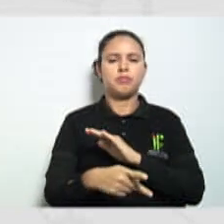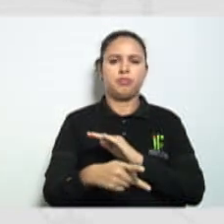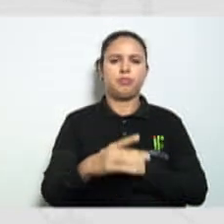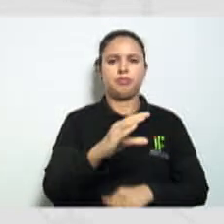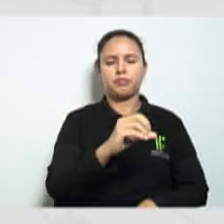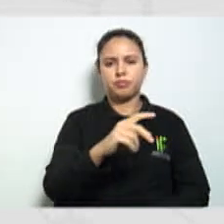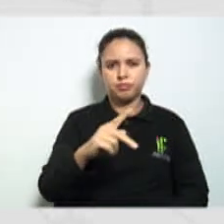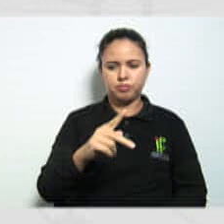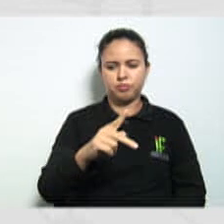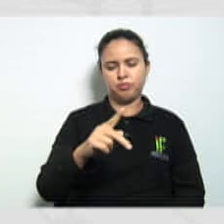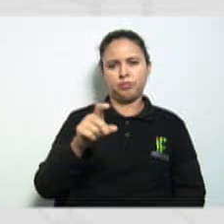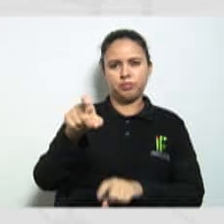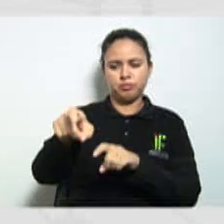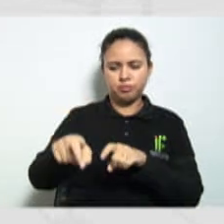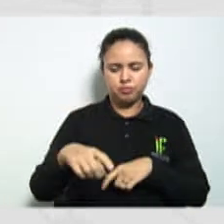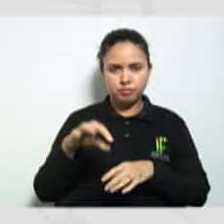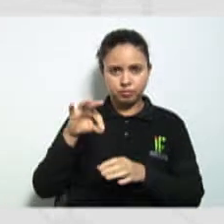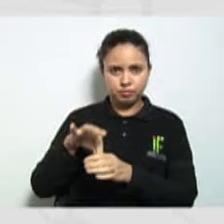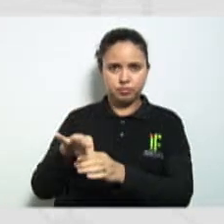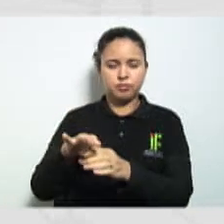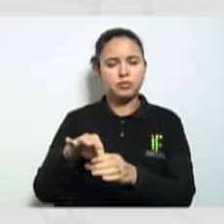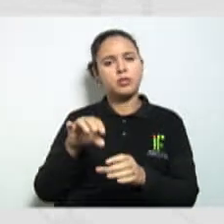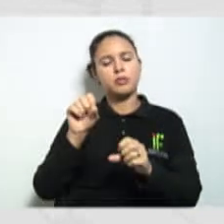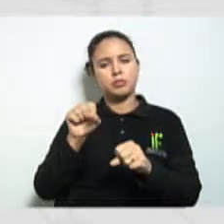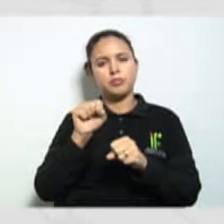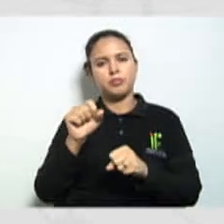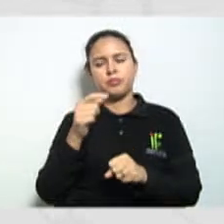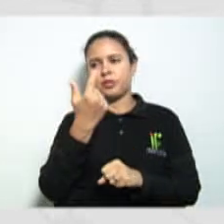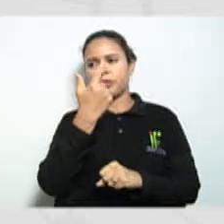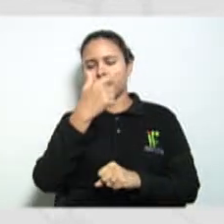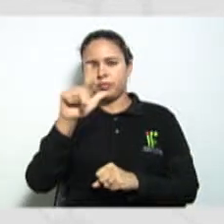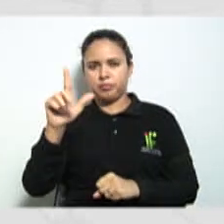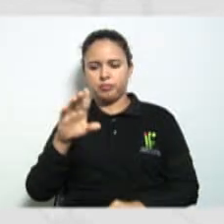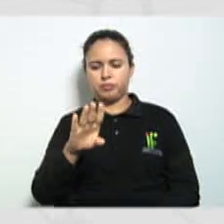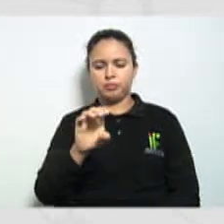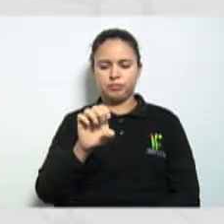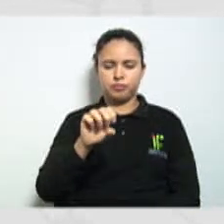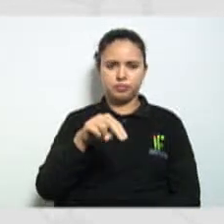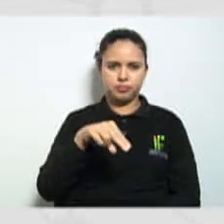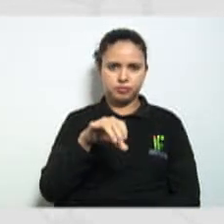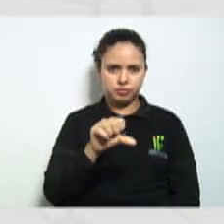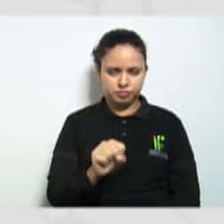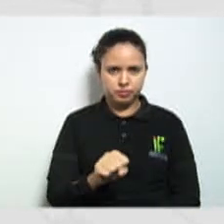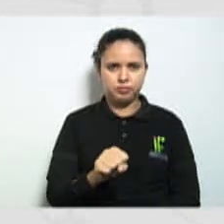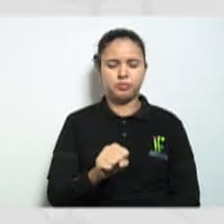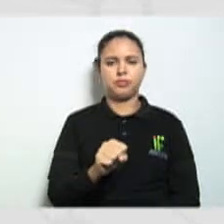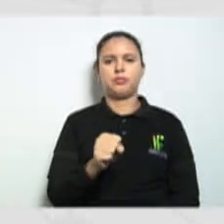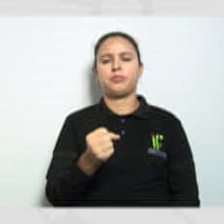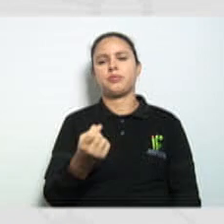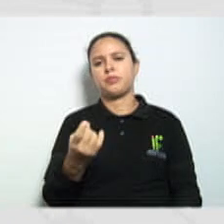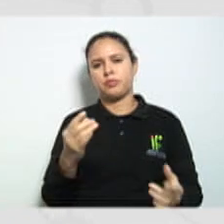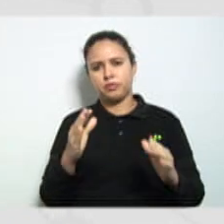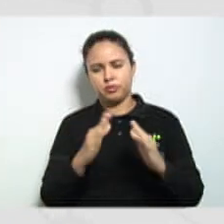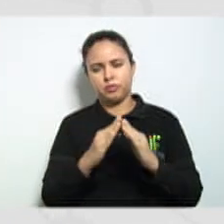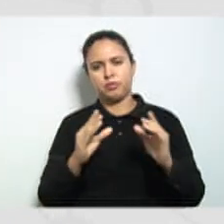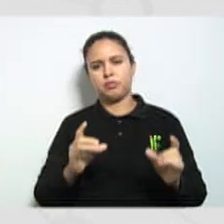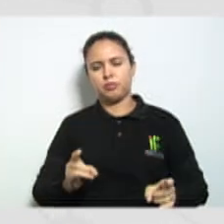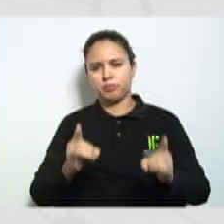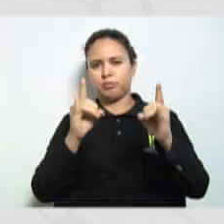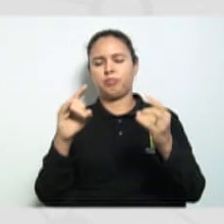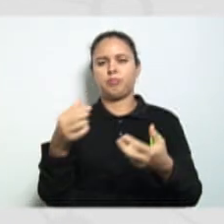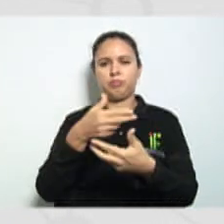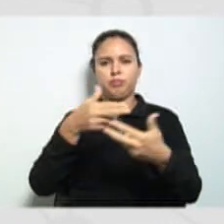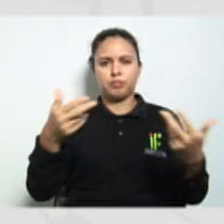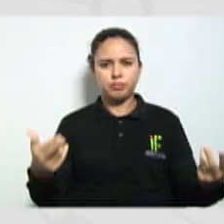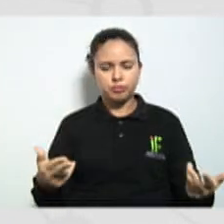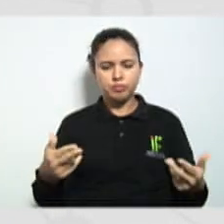nós poderíamos ter outros bens, como veículos, imóveis e depende